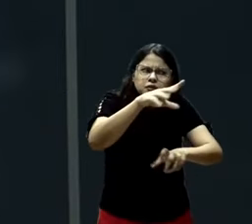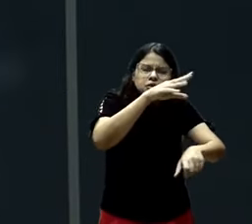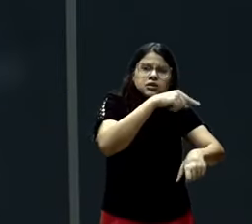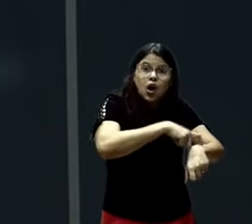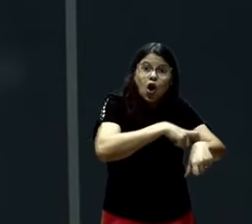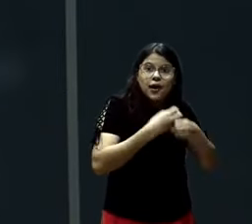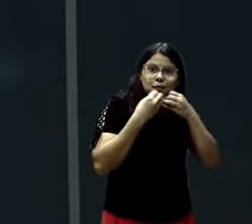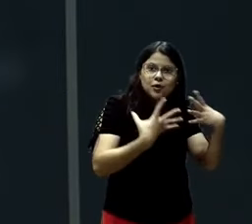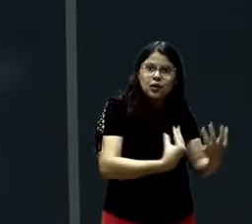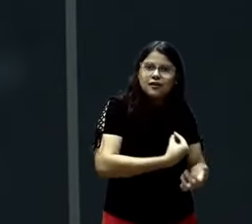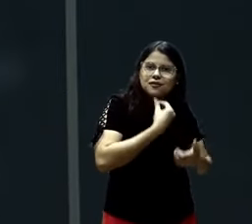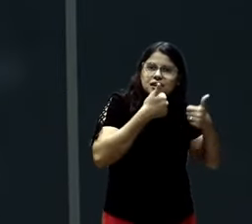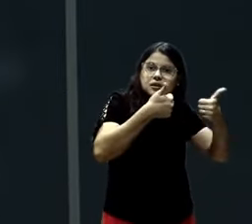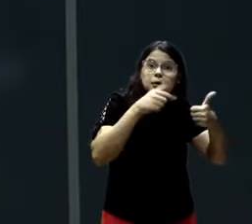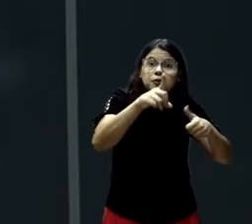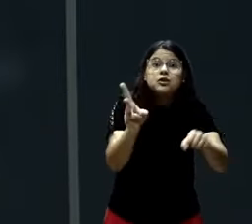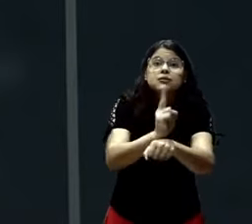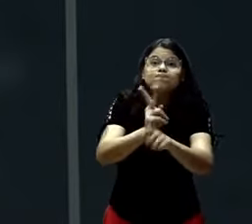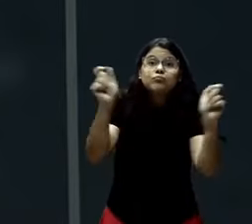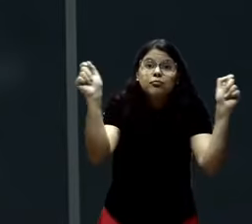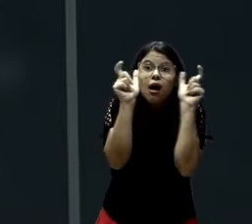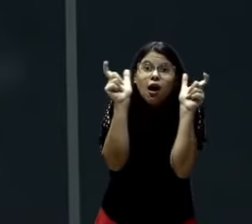perca, fique em vigia,